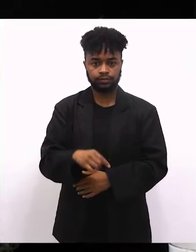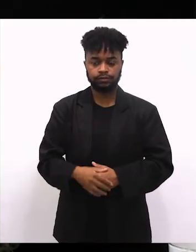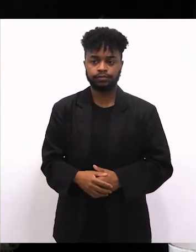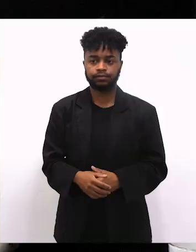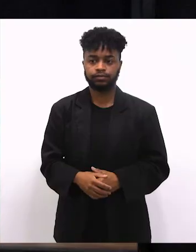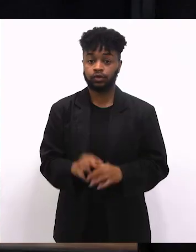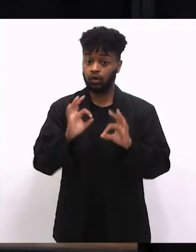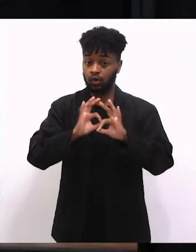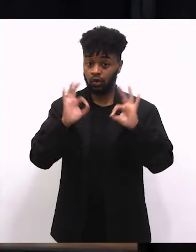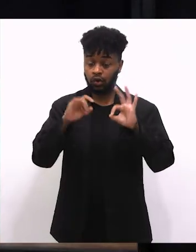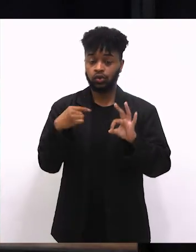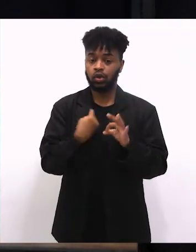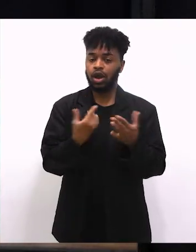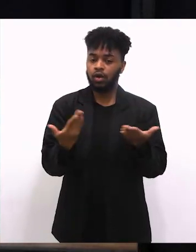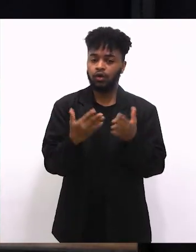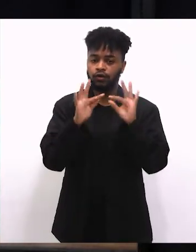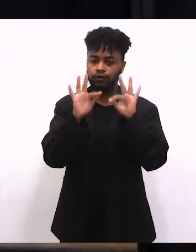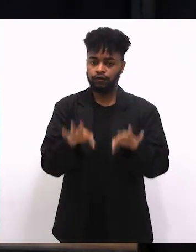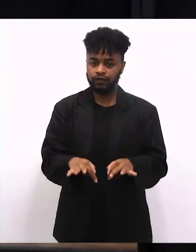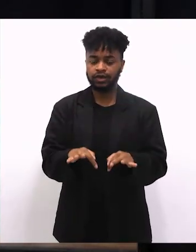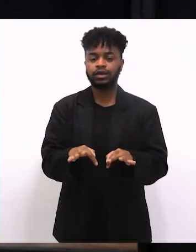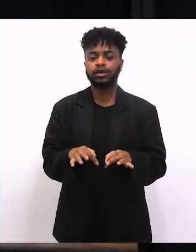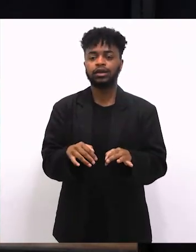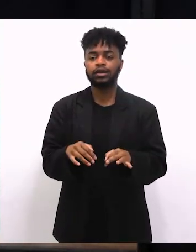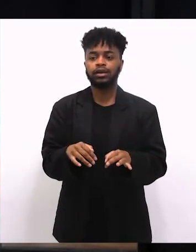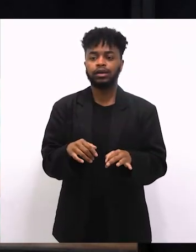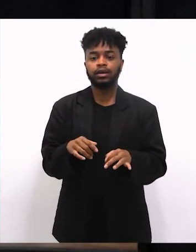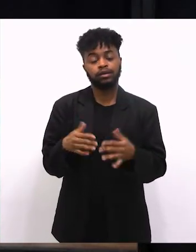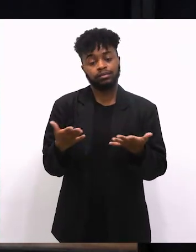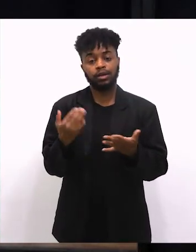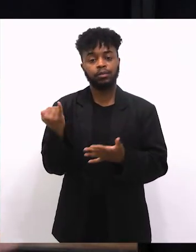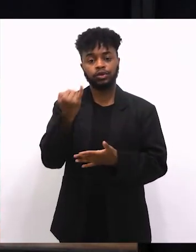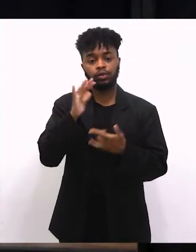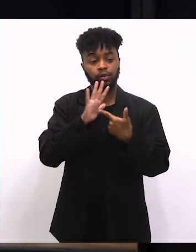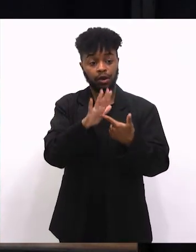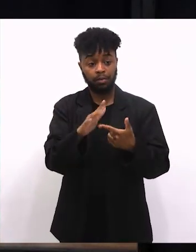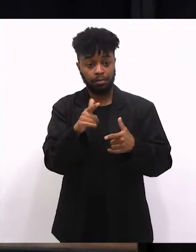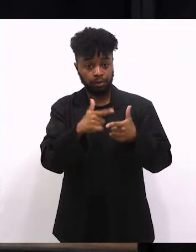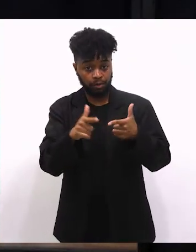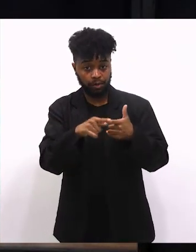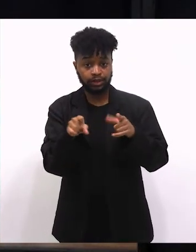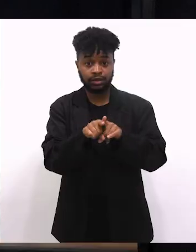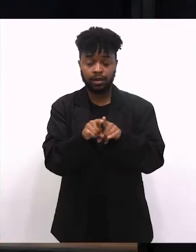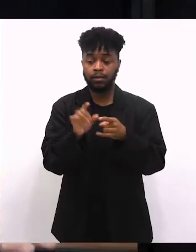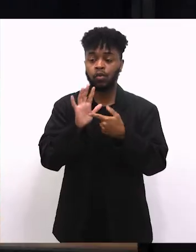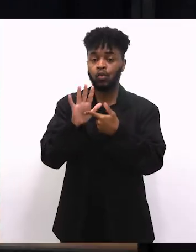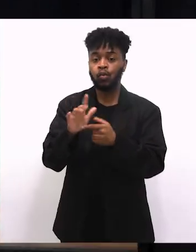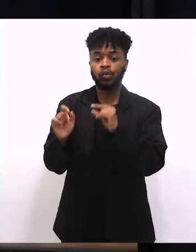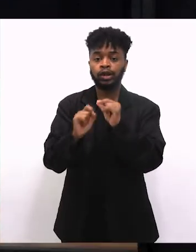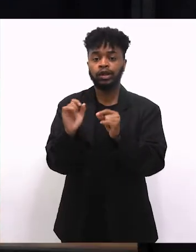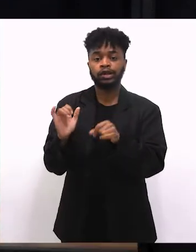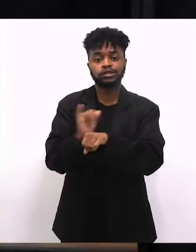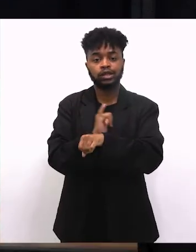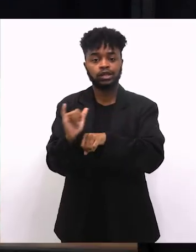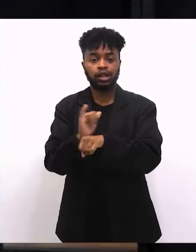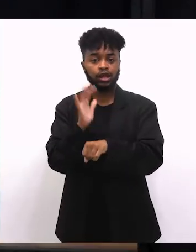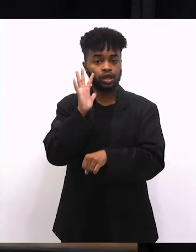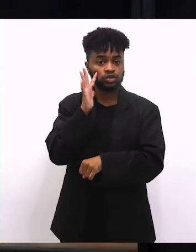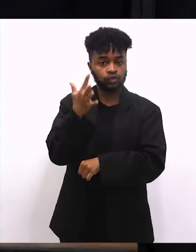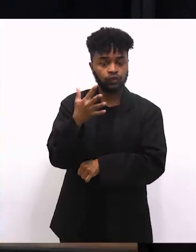aqui. Excelente. Olha, chegamos aqui ao fim. Mais do que apresentar um problema, também apresentamos caminhos e